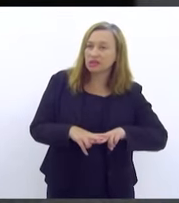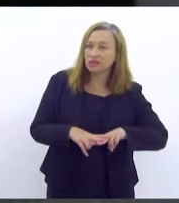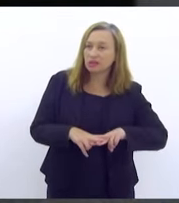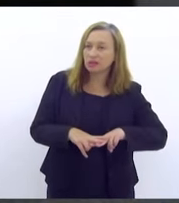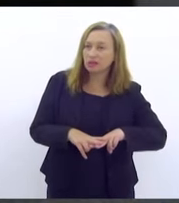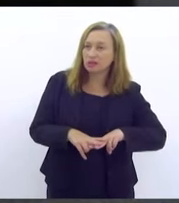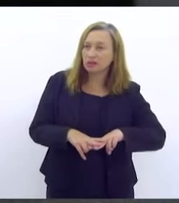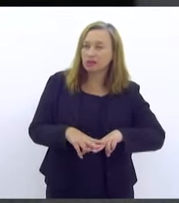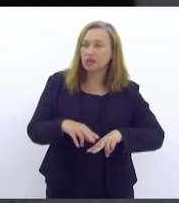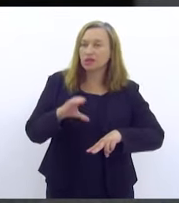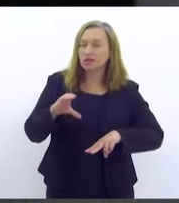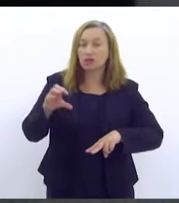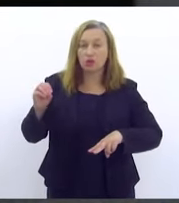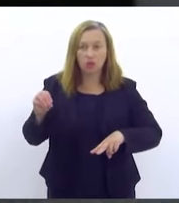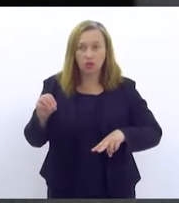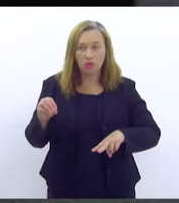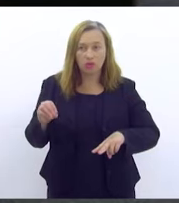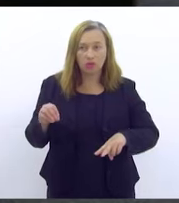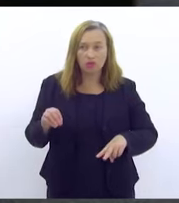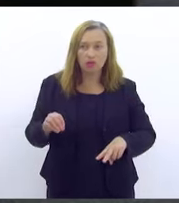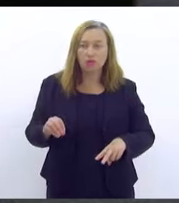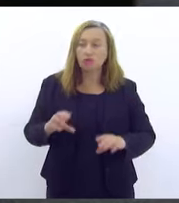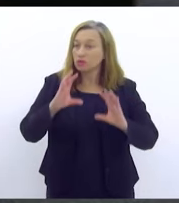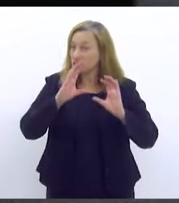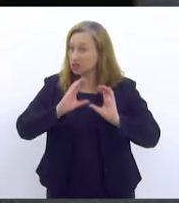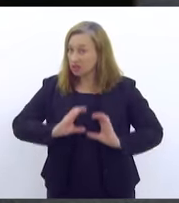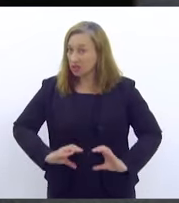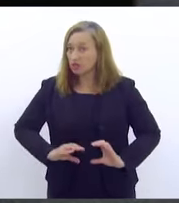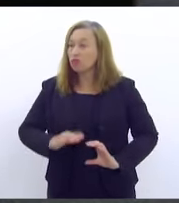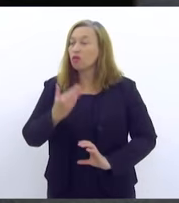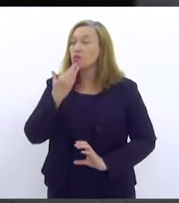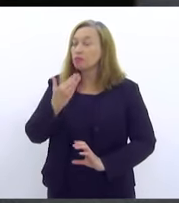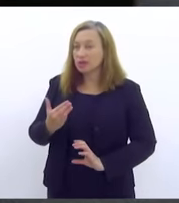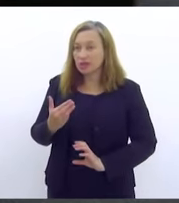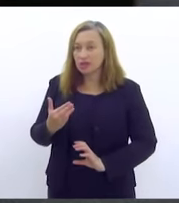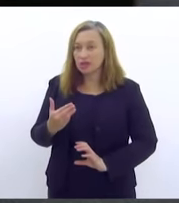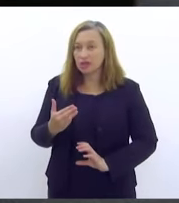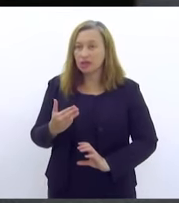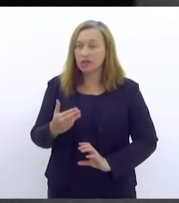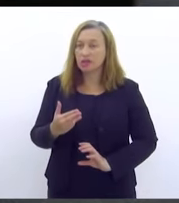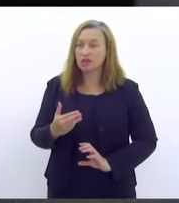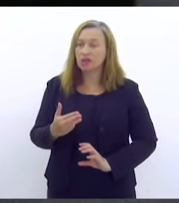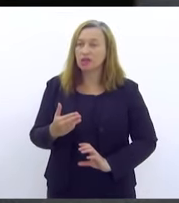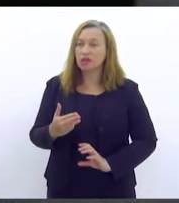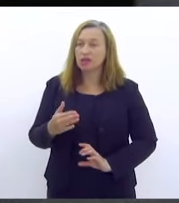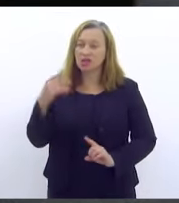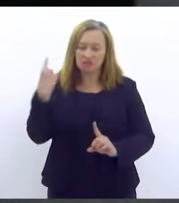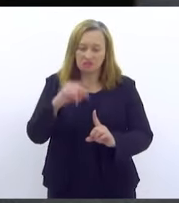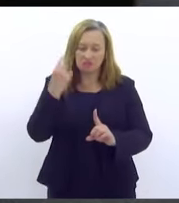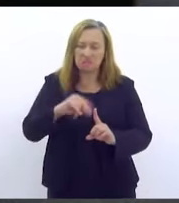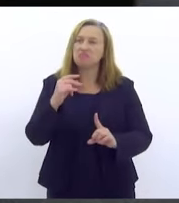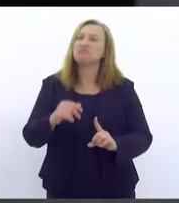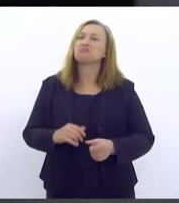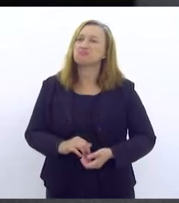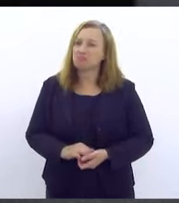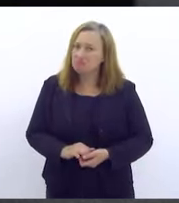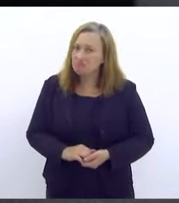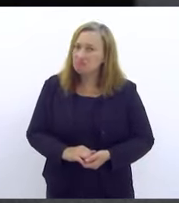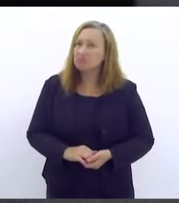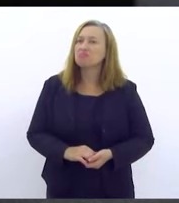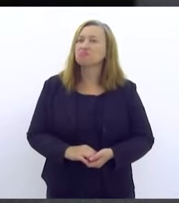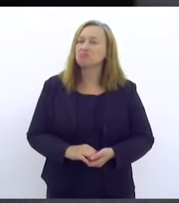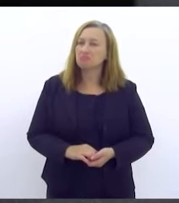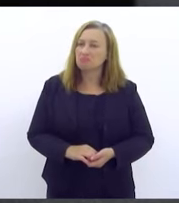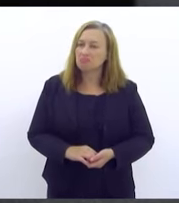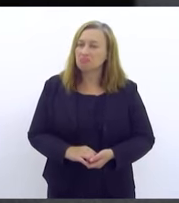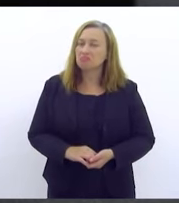presa pelo CEOP. Um cidadão foi pedir pela senhora e tomou-lhe com cacetete no meio dos